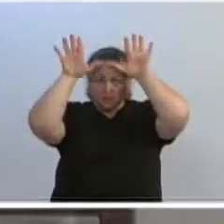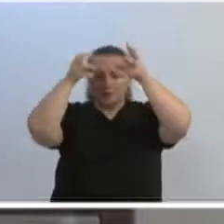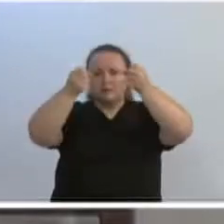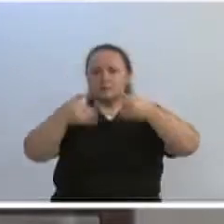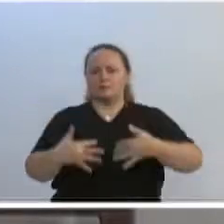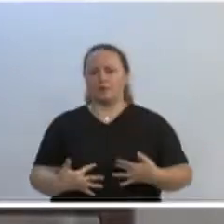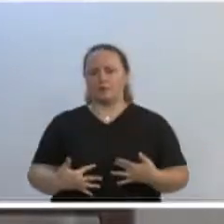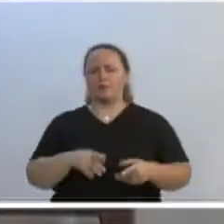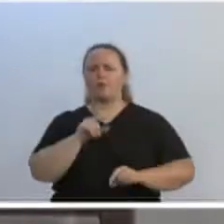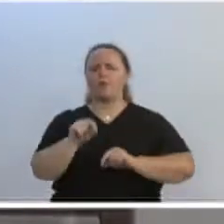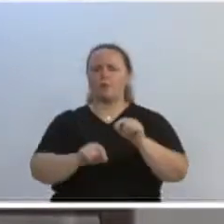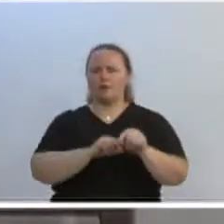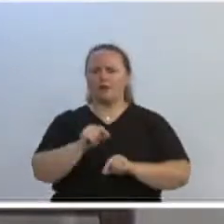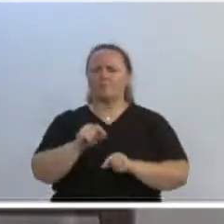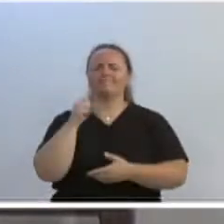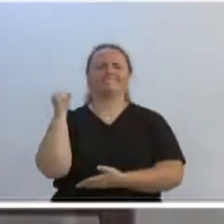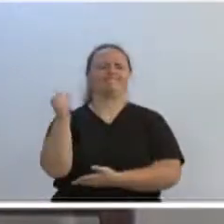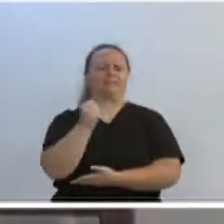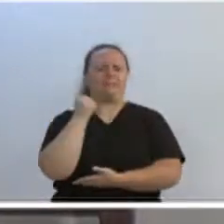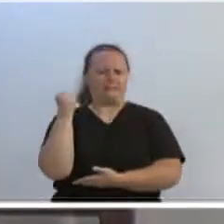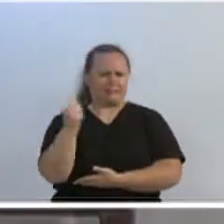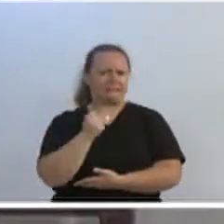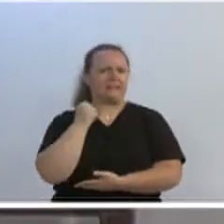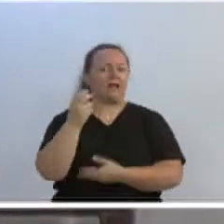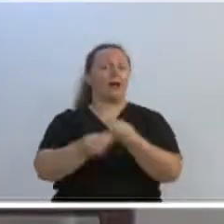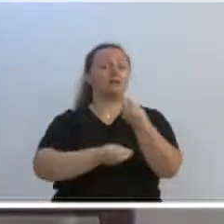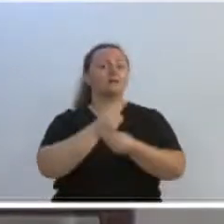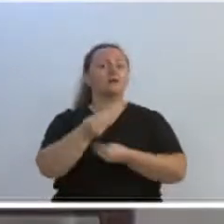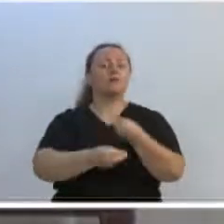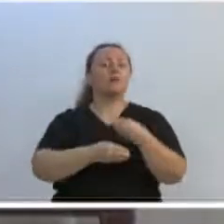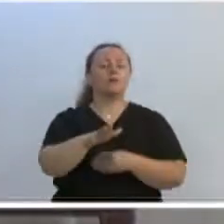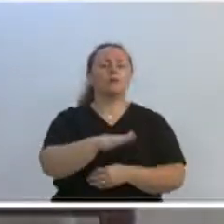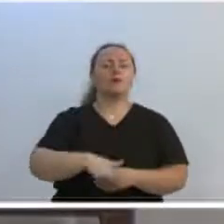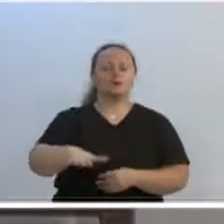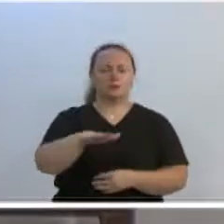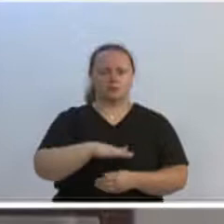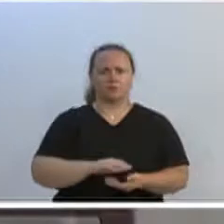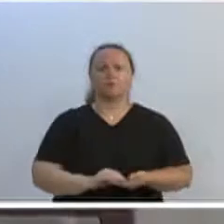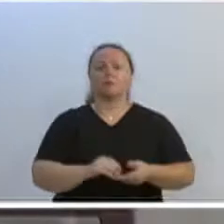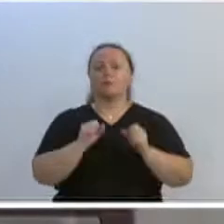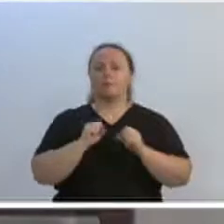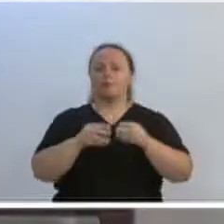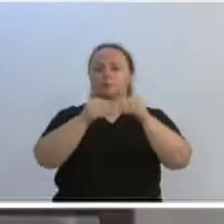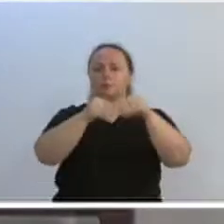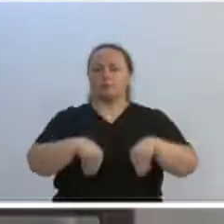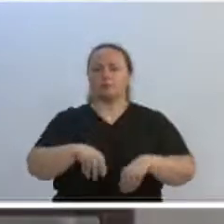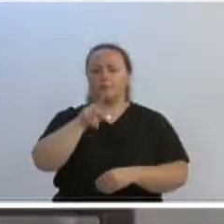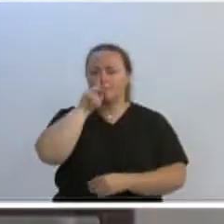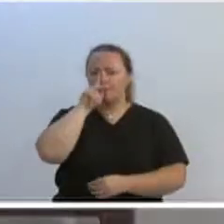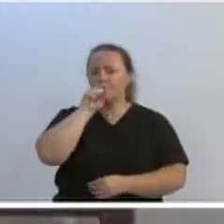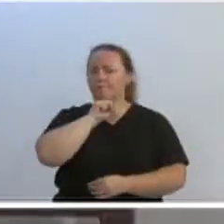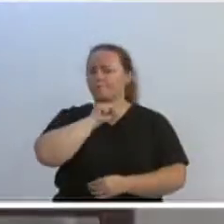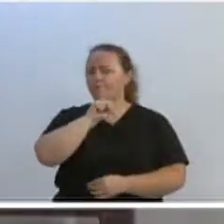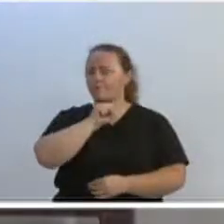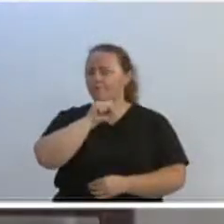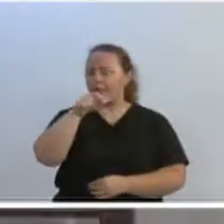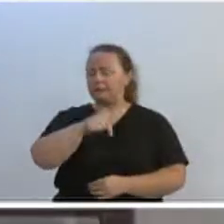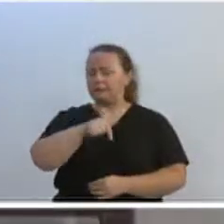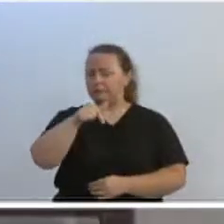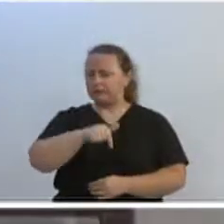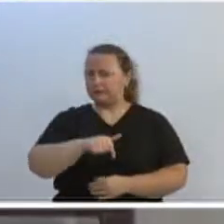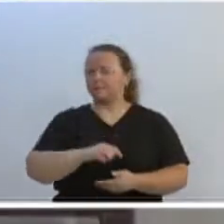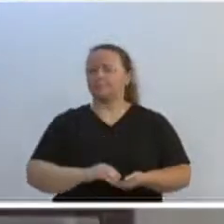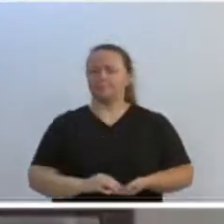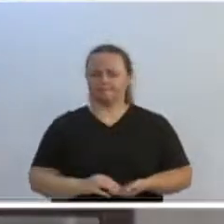gravíssima lá na barragem que pode acontecer aqui em blumenau a situação que se encontra que é